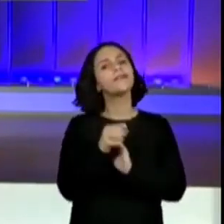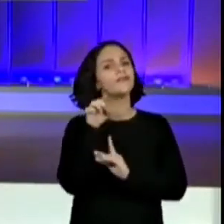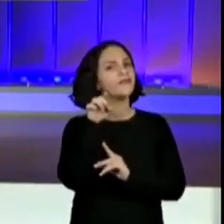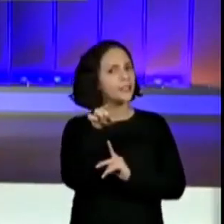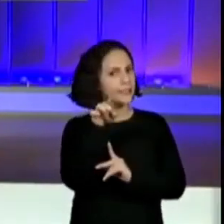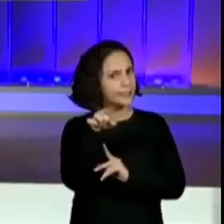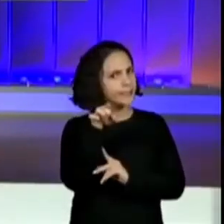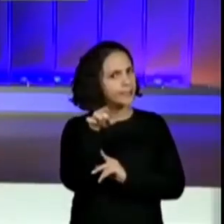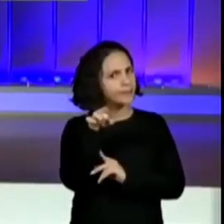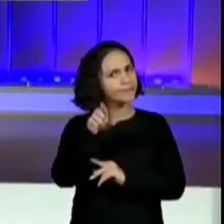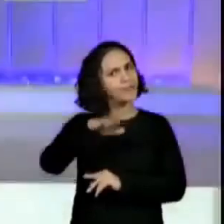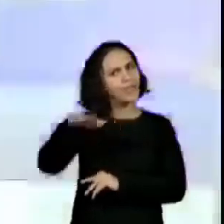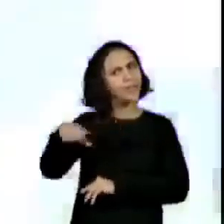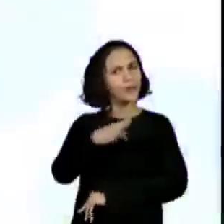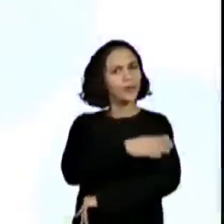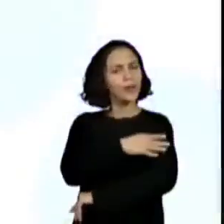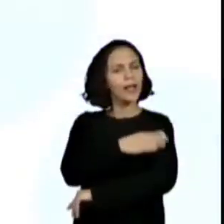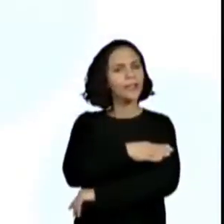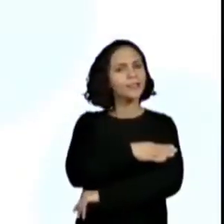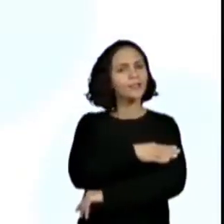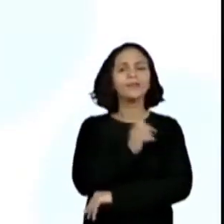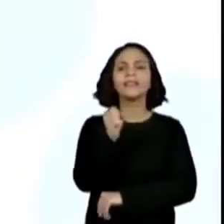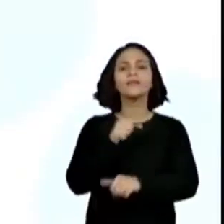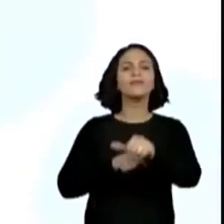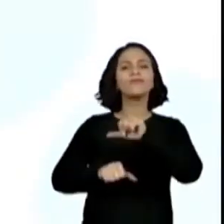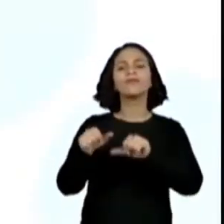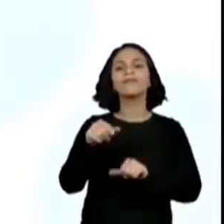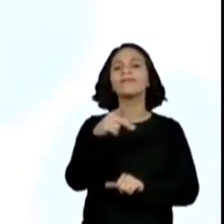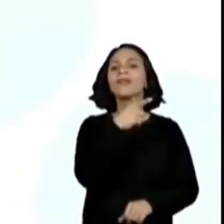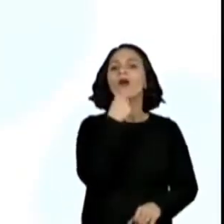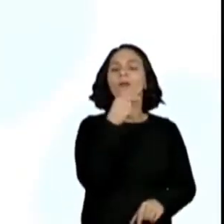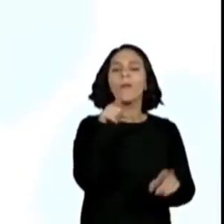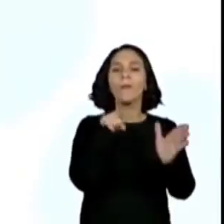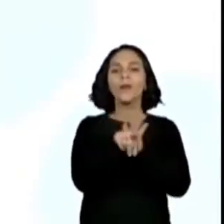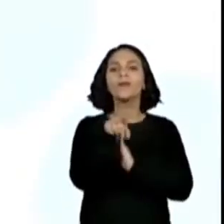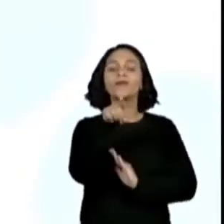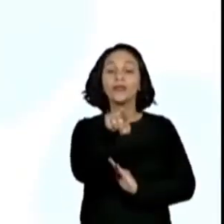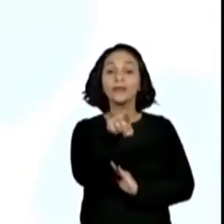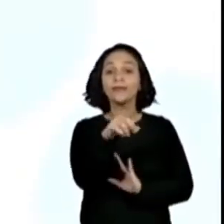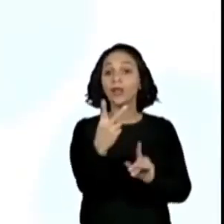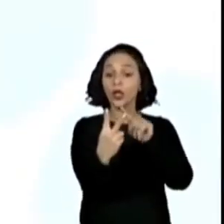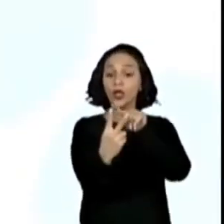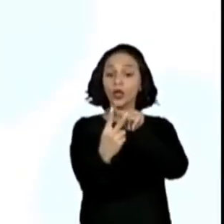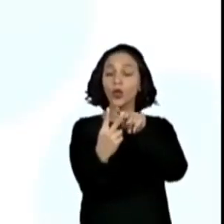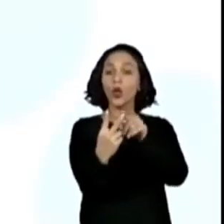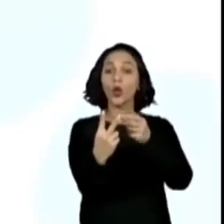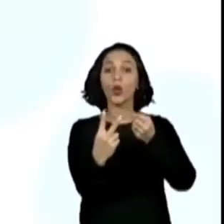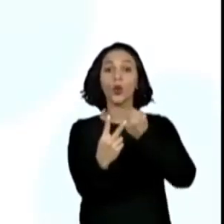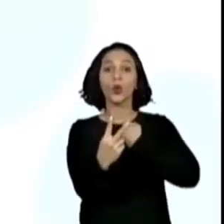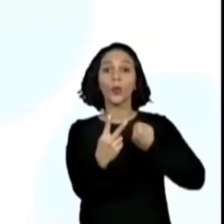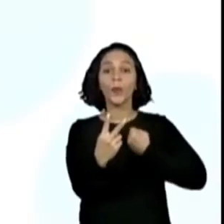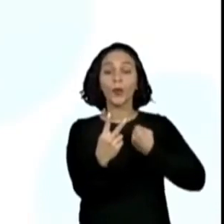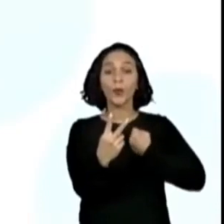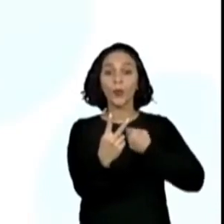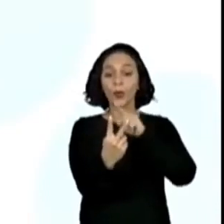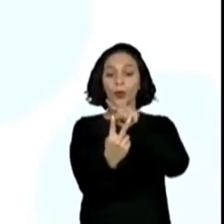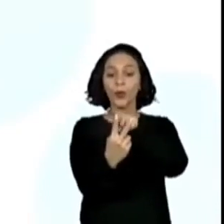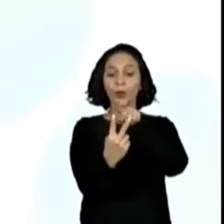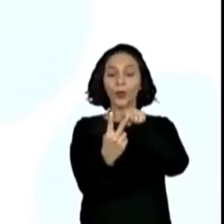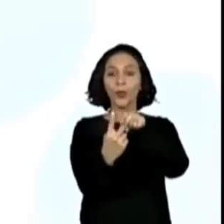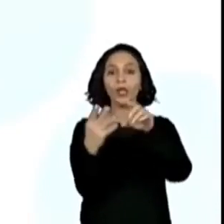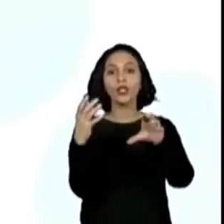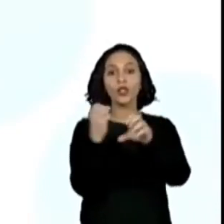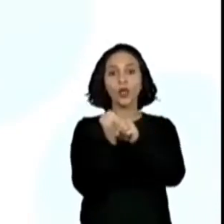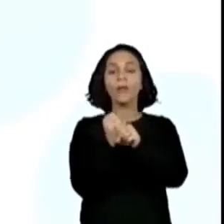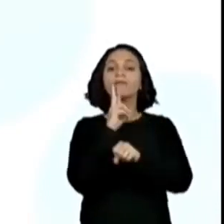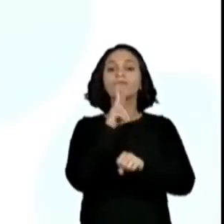aluno do ano responderia E aí indique agora dois números cuja soma também é igual